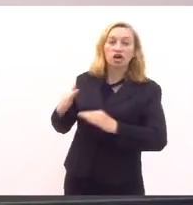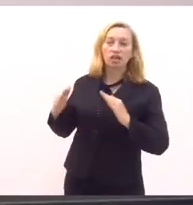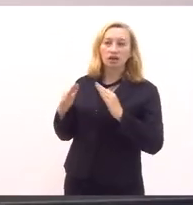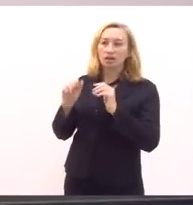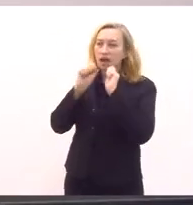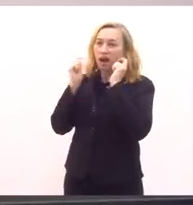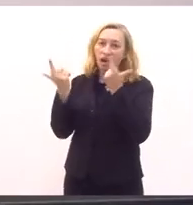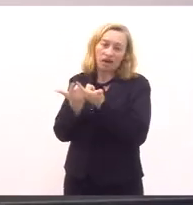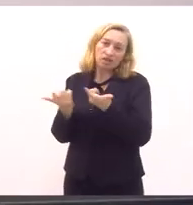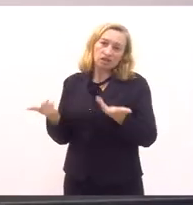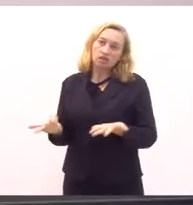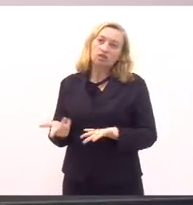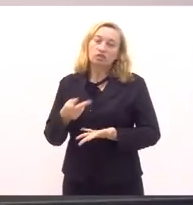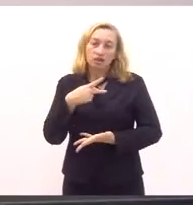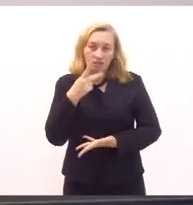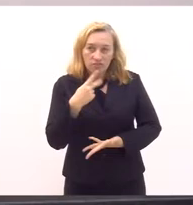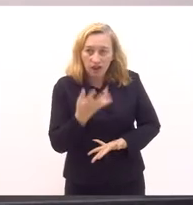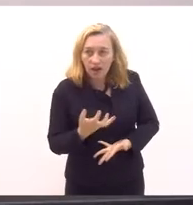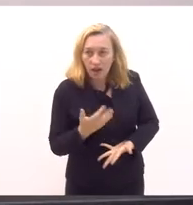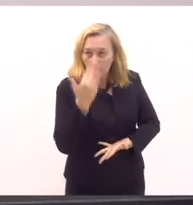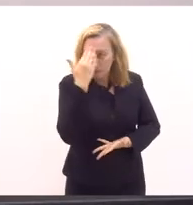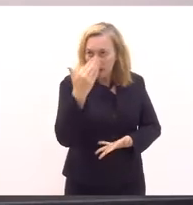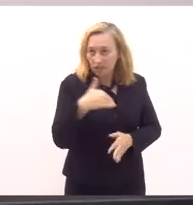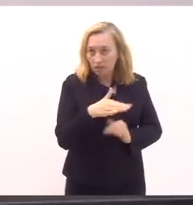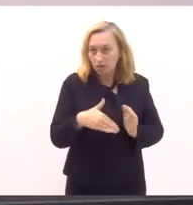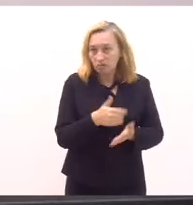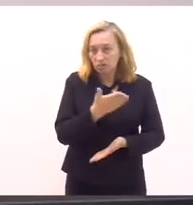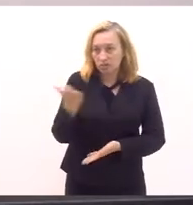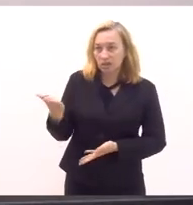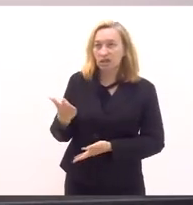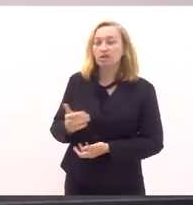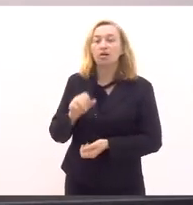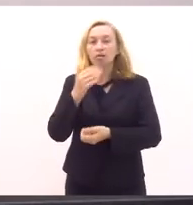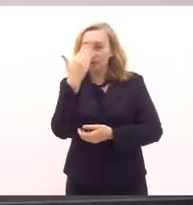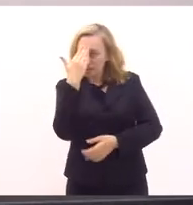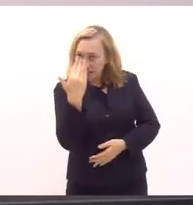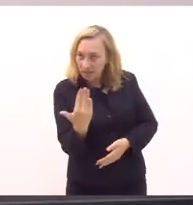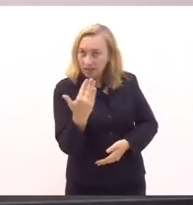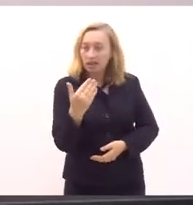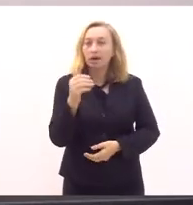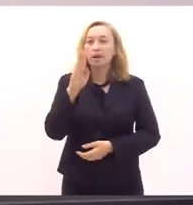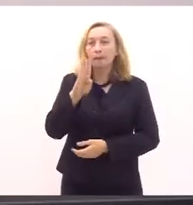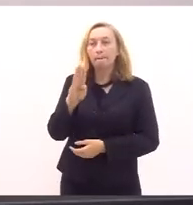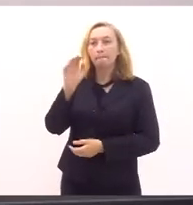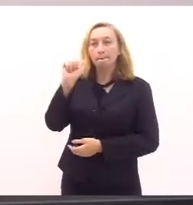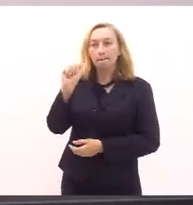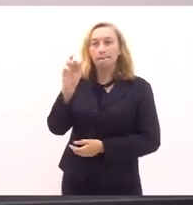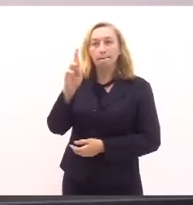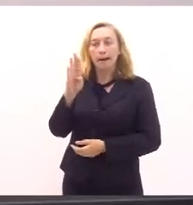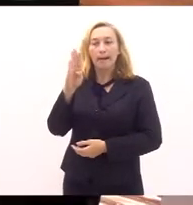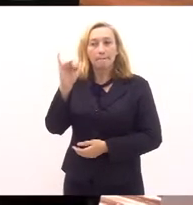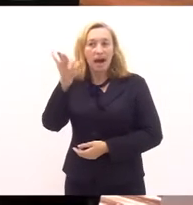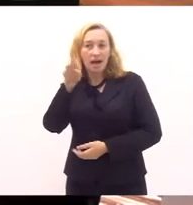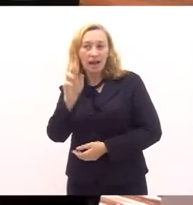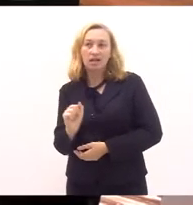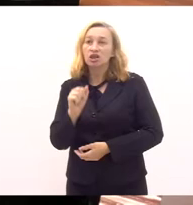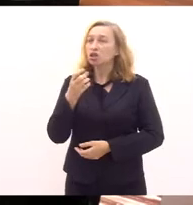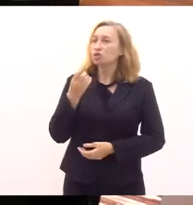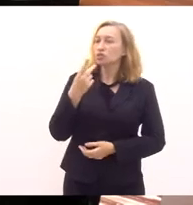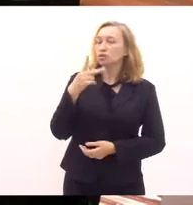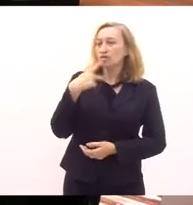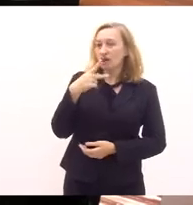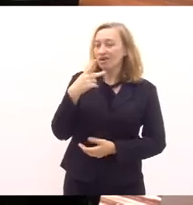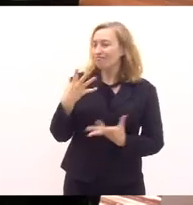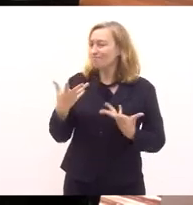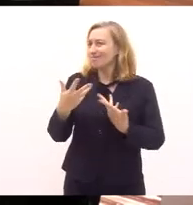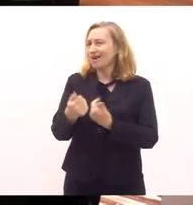que eu tinha para dizer. O meu muito obrigado a todas e a todos. Muito obrigada, Bárbara. A sua fala é maravilhosa.